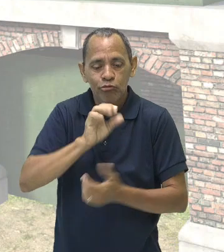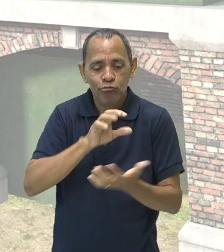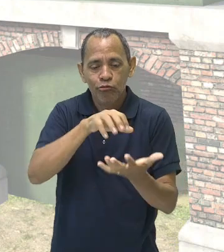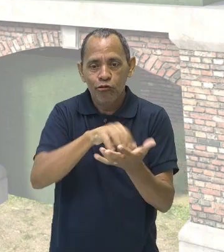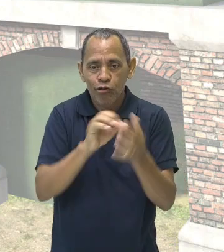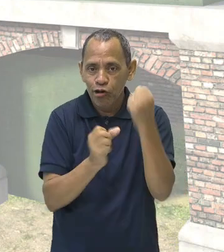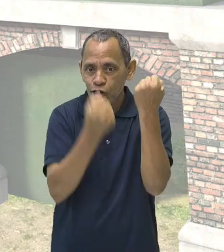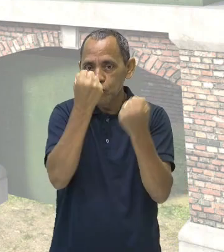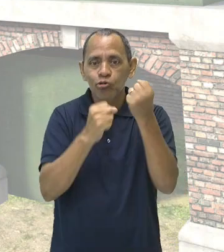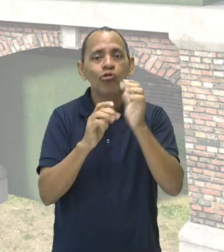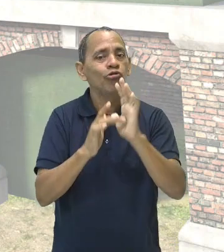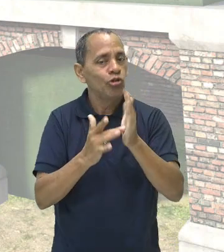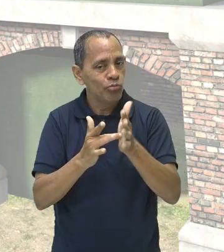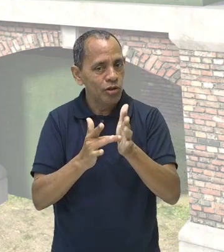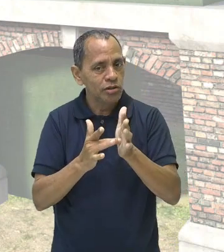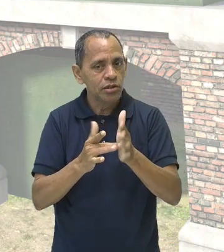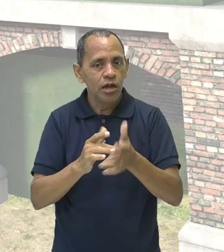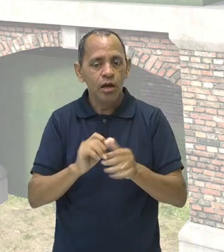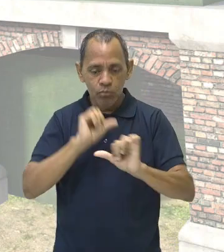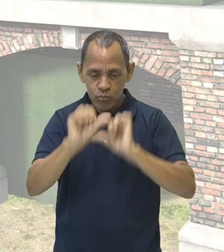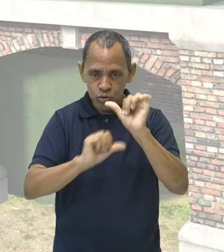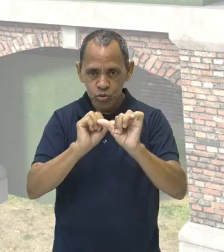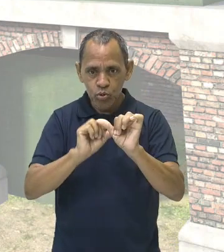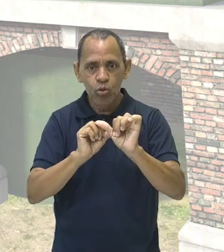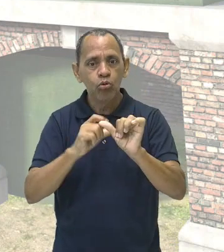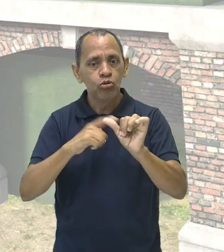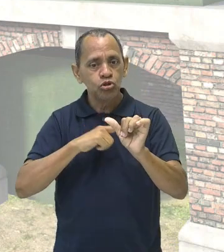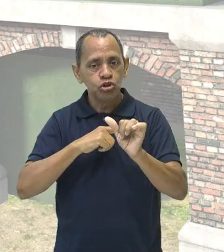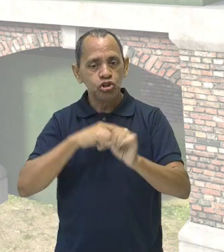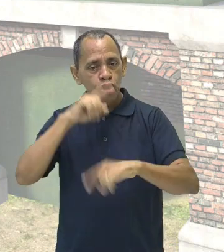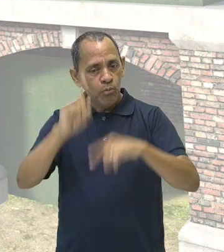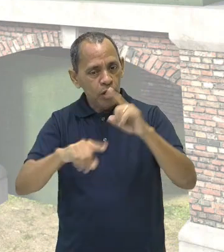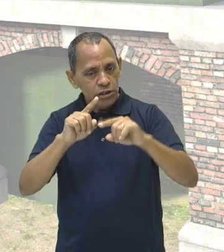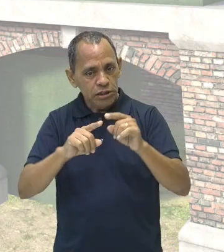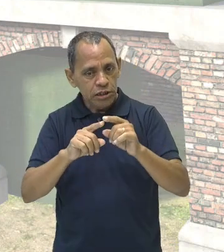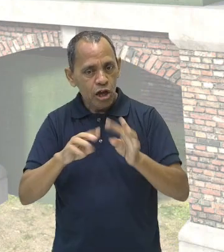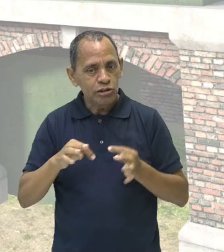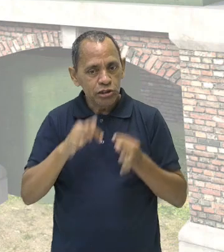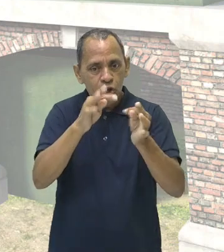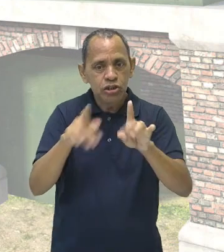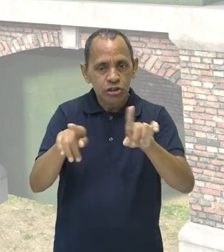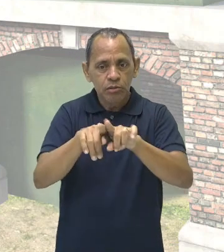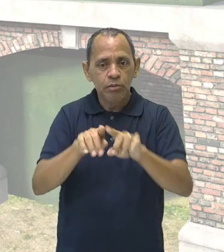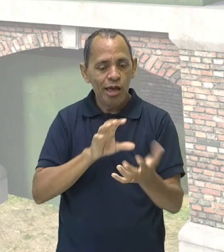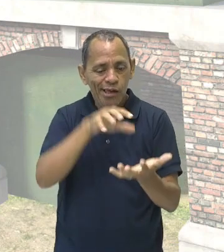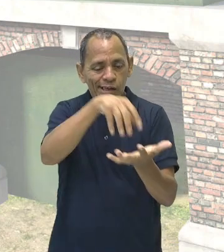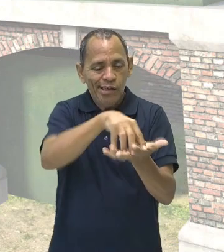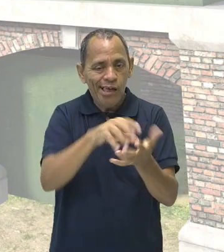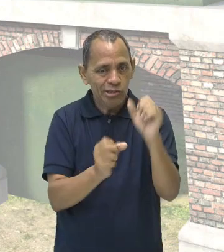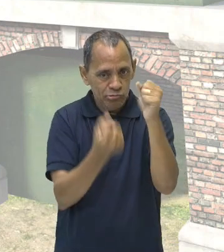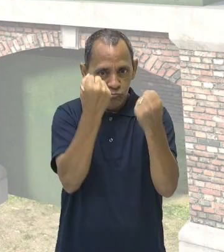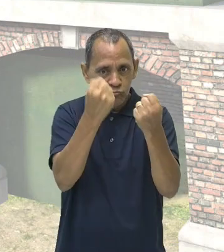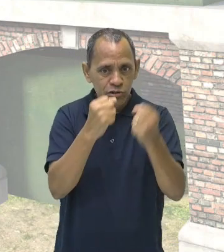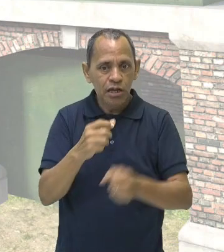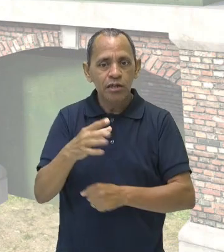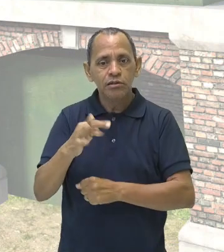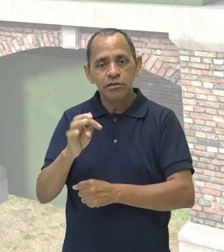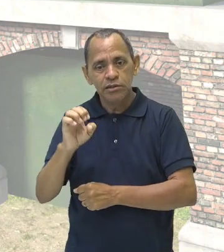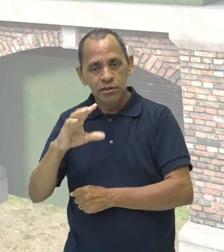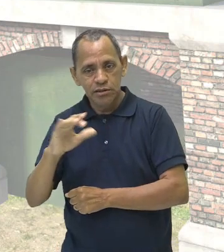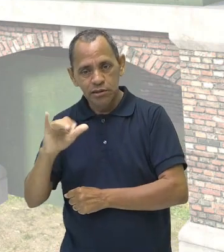se mecanizar, a indústria têxtil, a indústria de tecidos. Posteriormente,